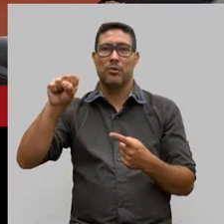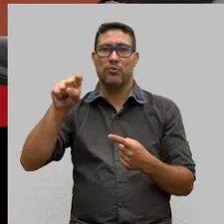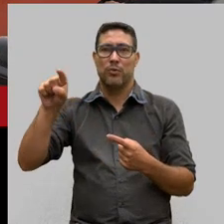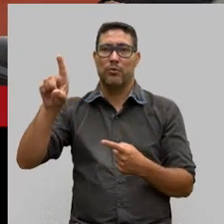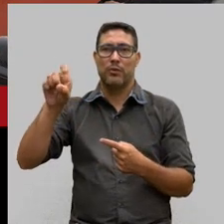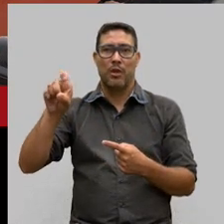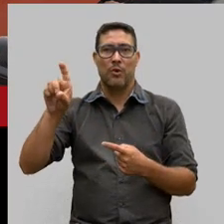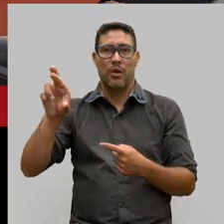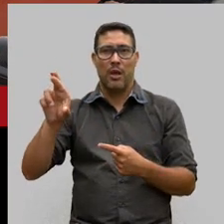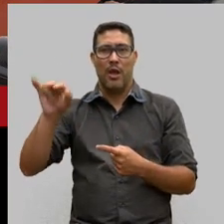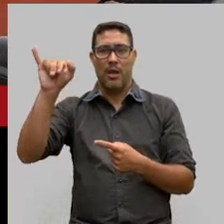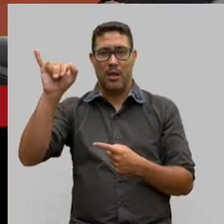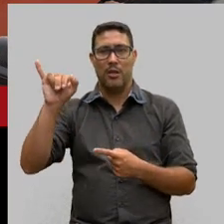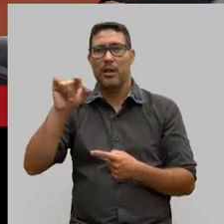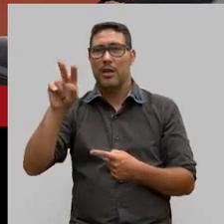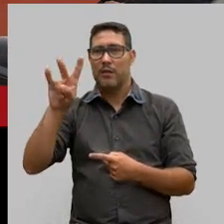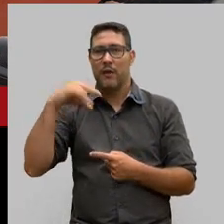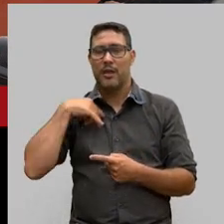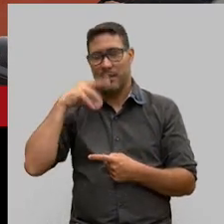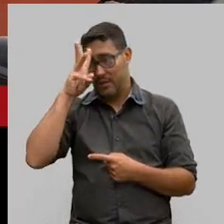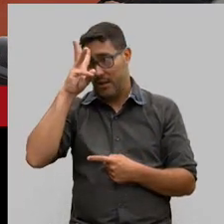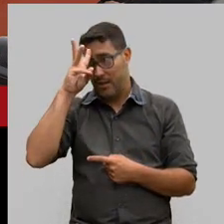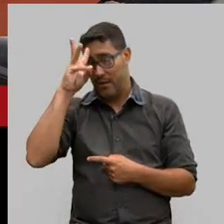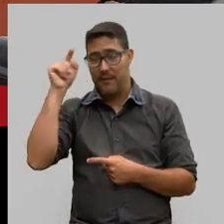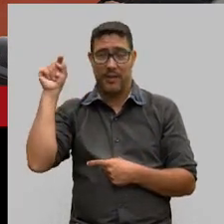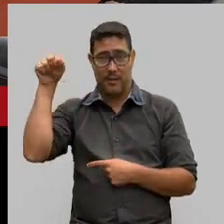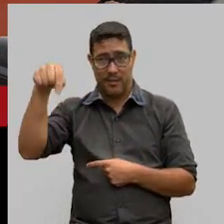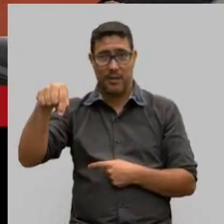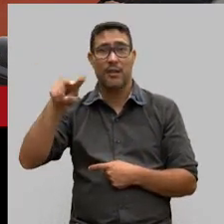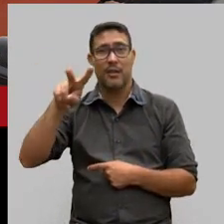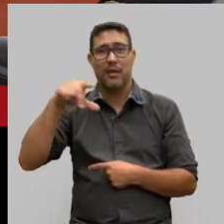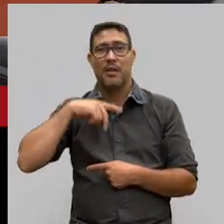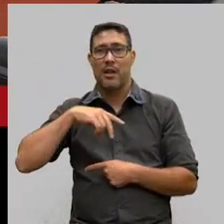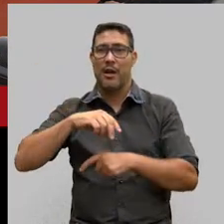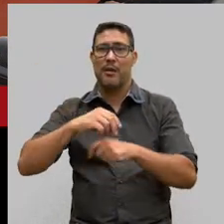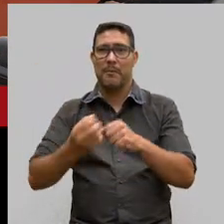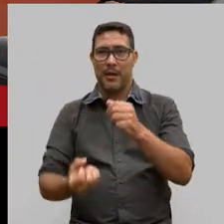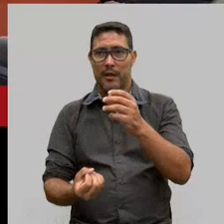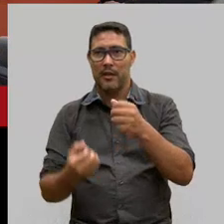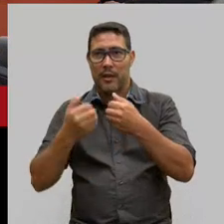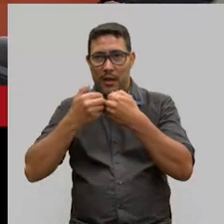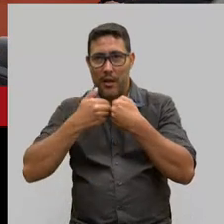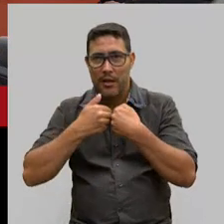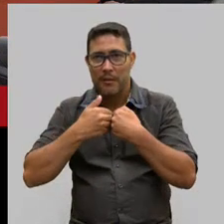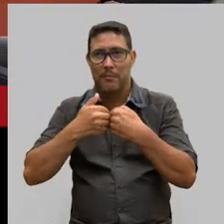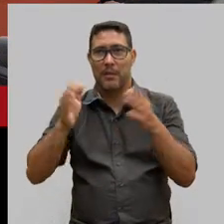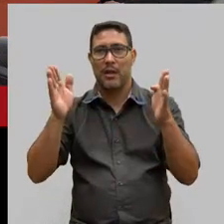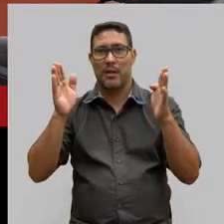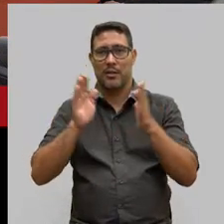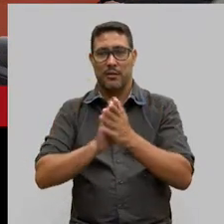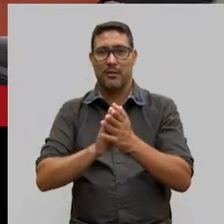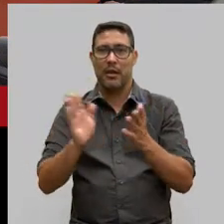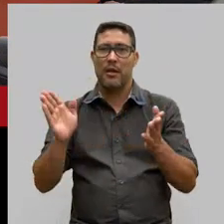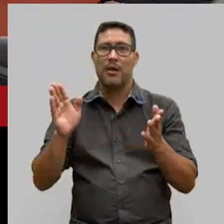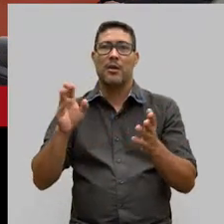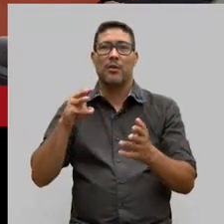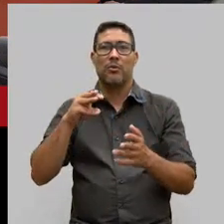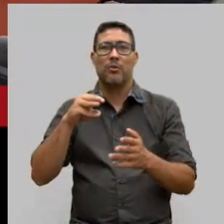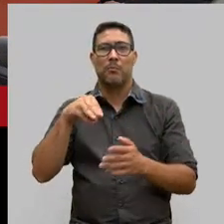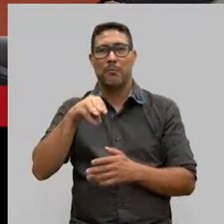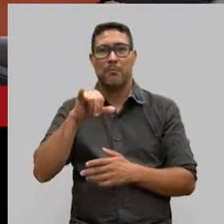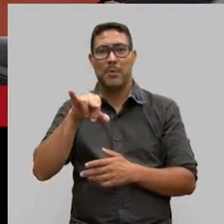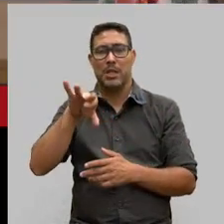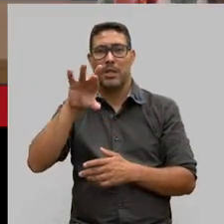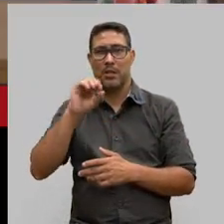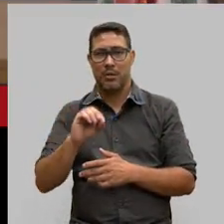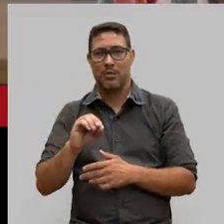Rei estaremos lá na terça-feira para lançar a obra de São João Del Rei alavras com o ministro Renan filho a pedid